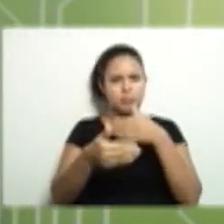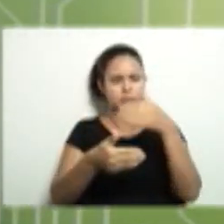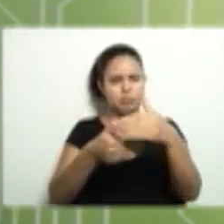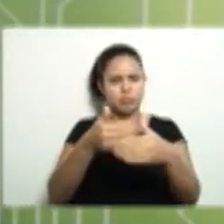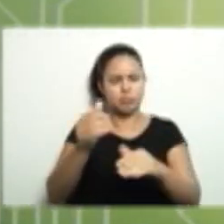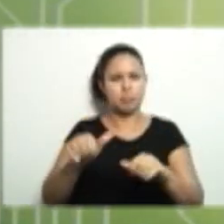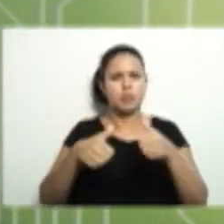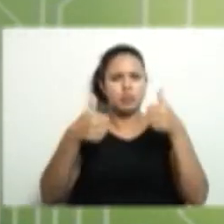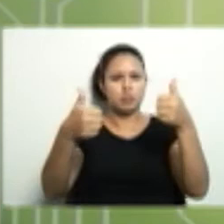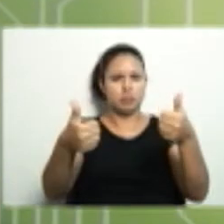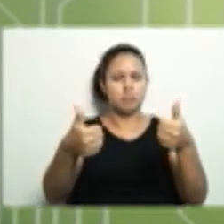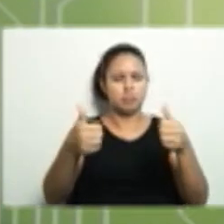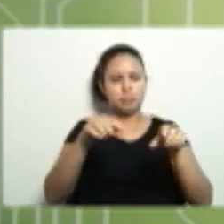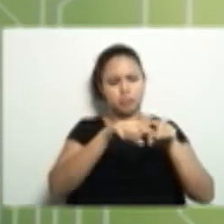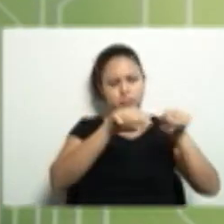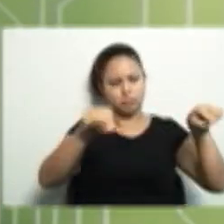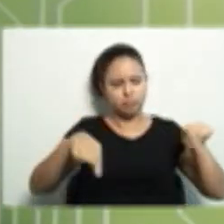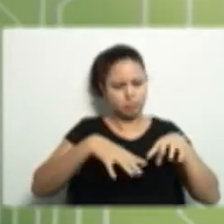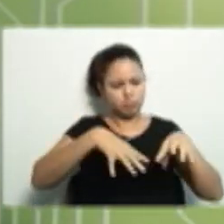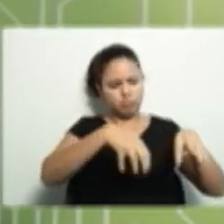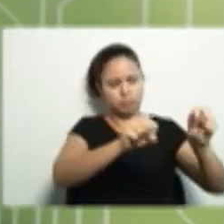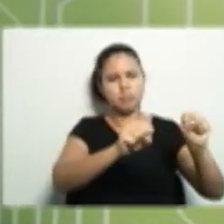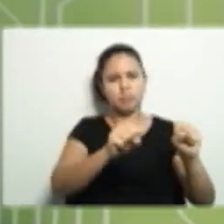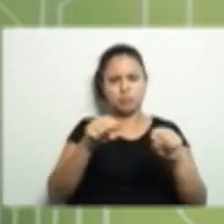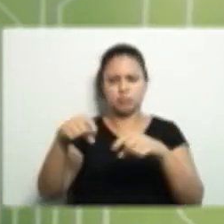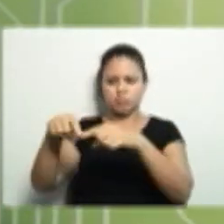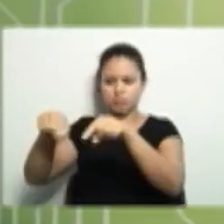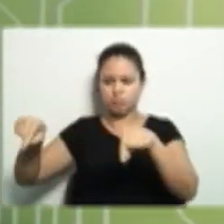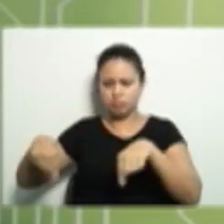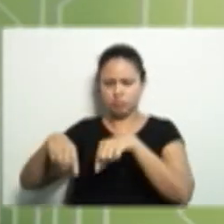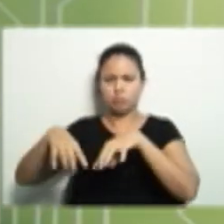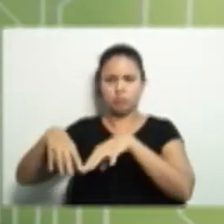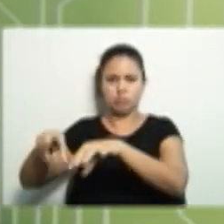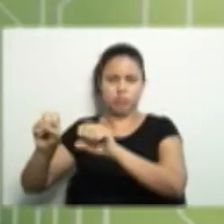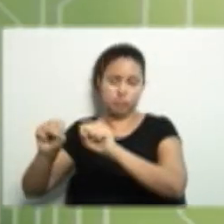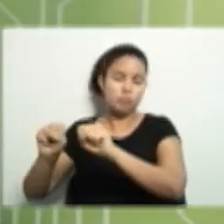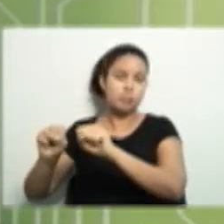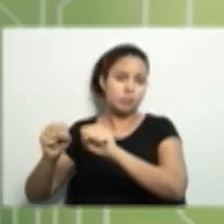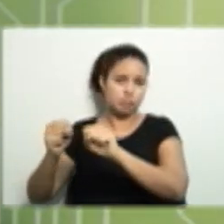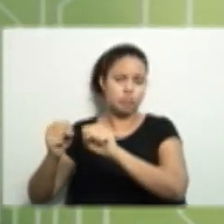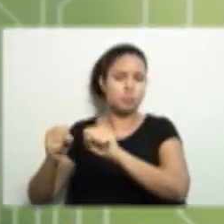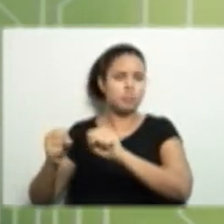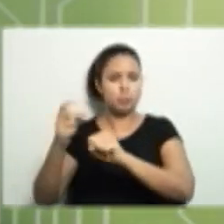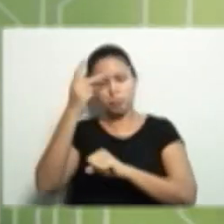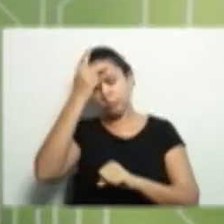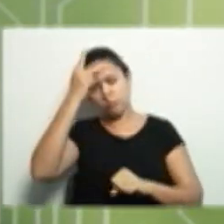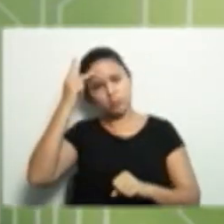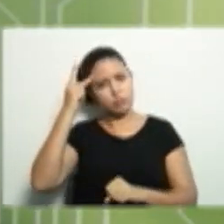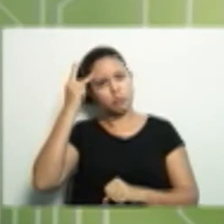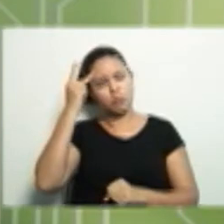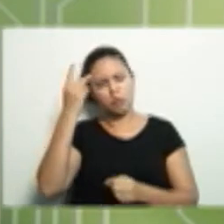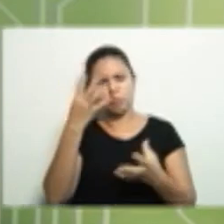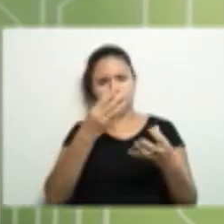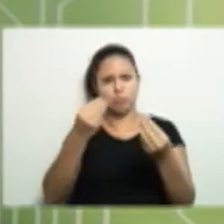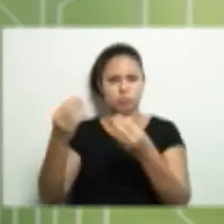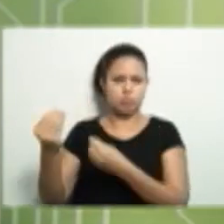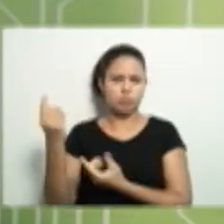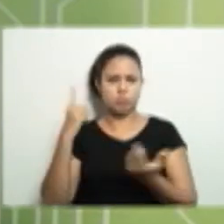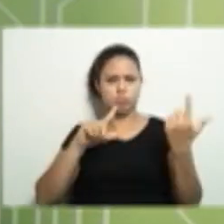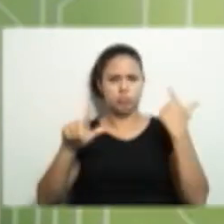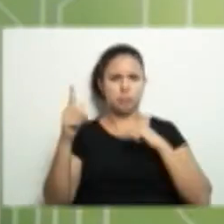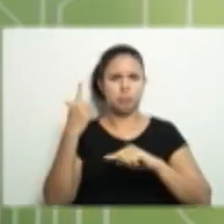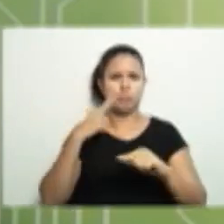de concentração de terras. As terras não estão muito concentradas na mão de poucas pessoas. Pelo contrário, principalmente no surgimento do Estado, a gente vai